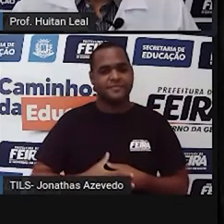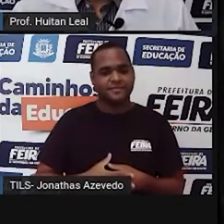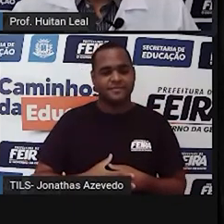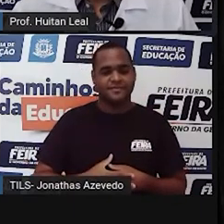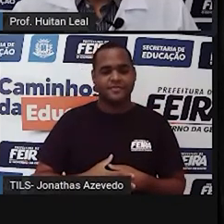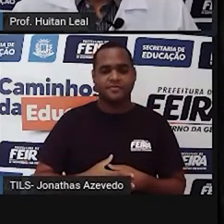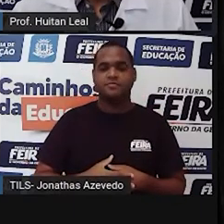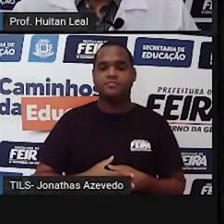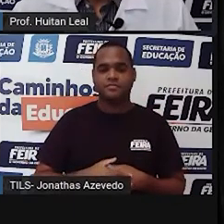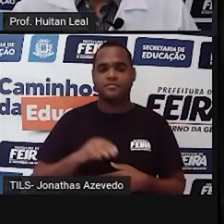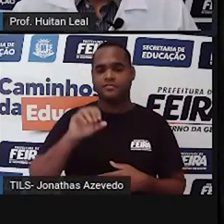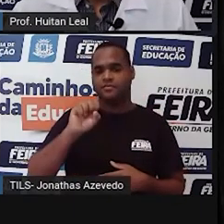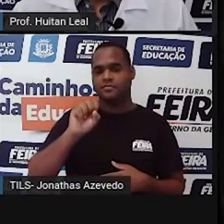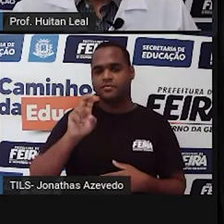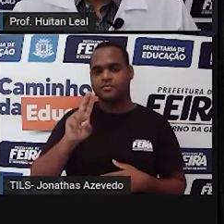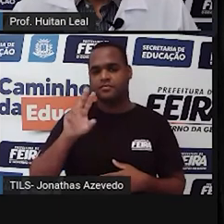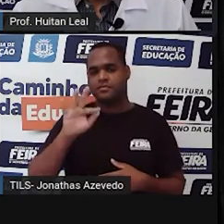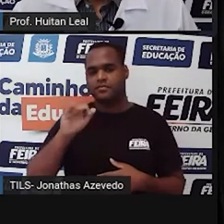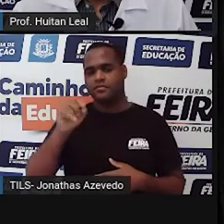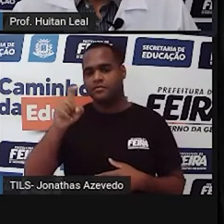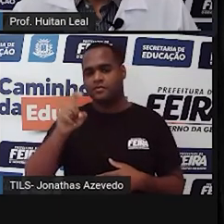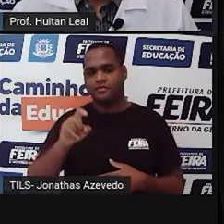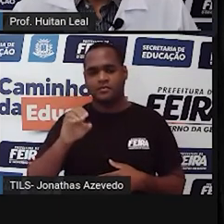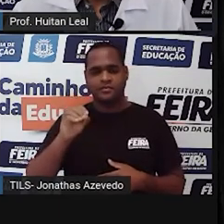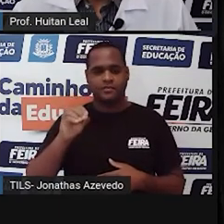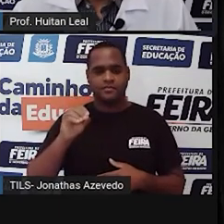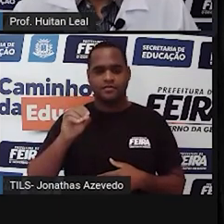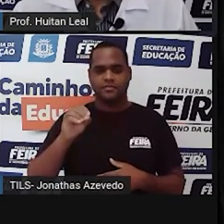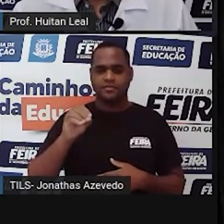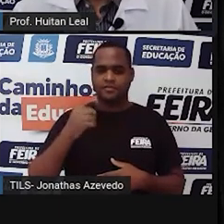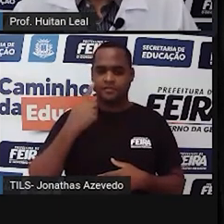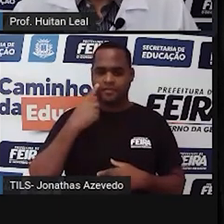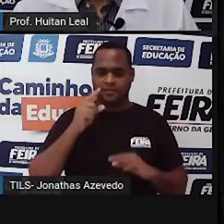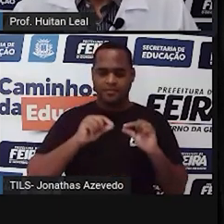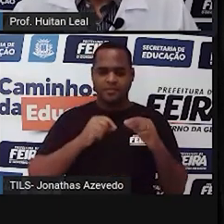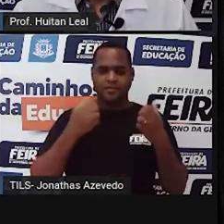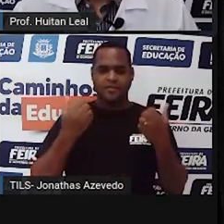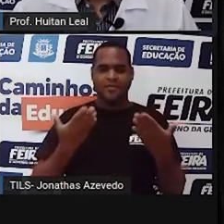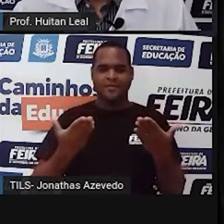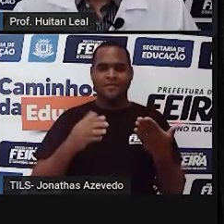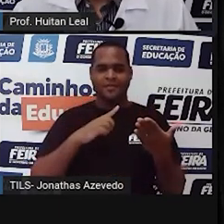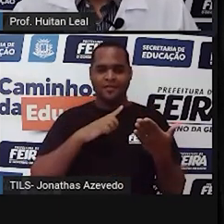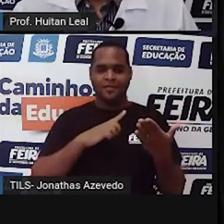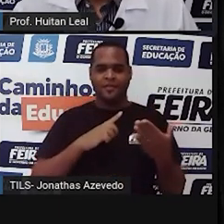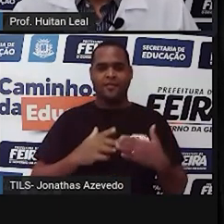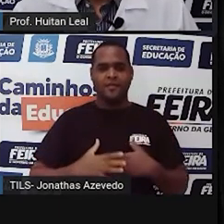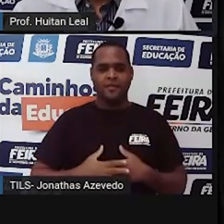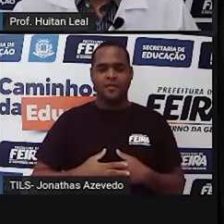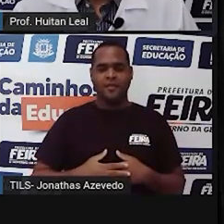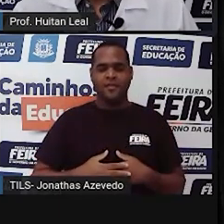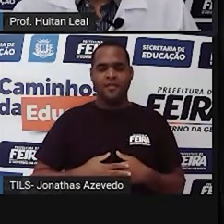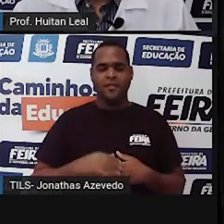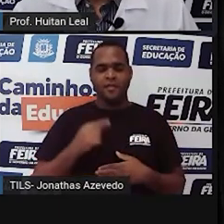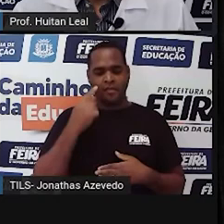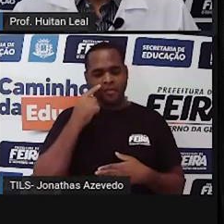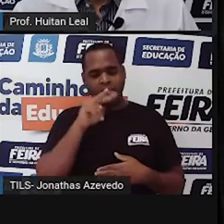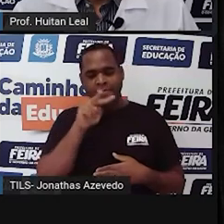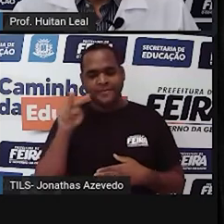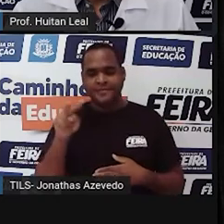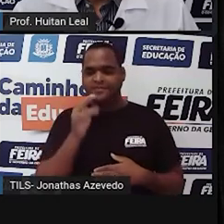o sufixo, não é? Estamos aí identificando o sufixo. Então vejamos os